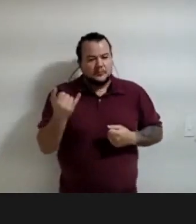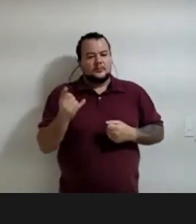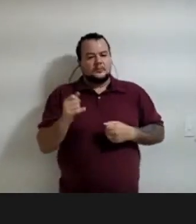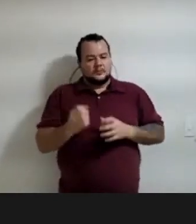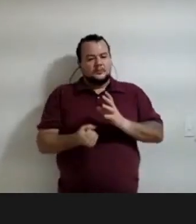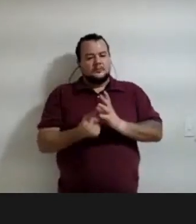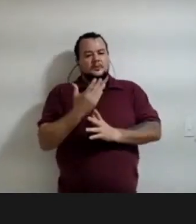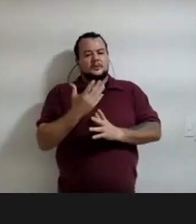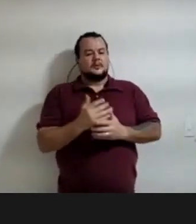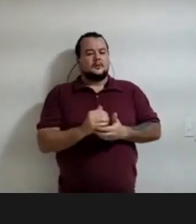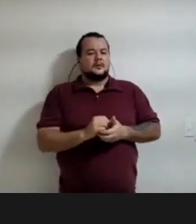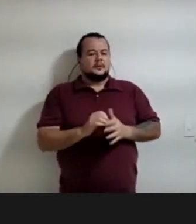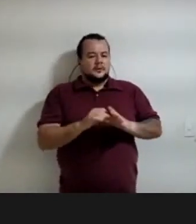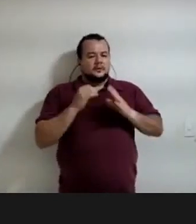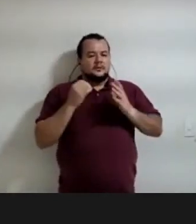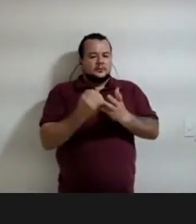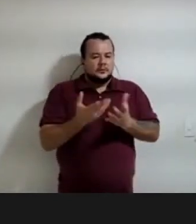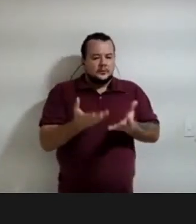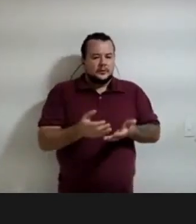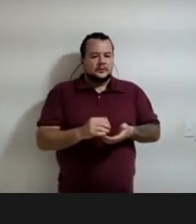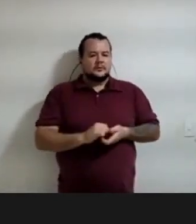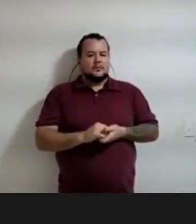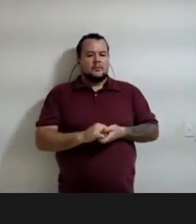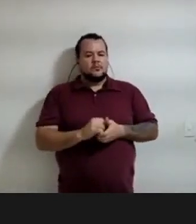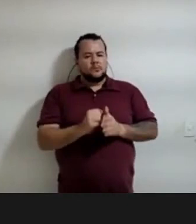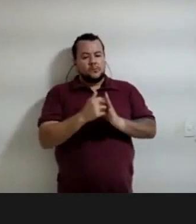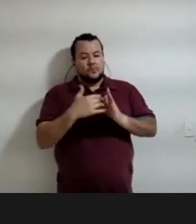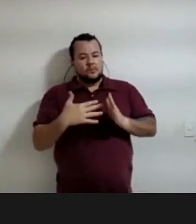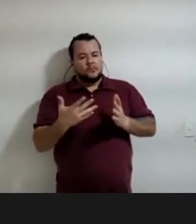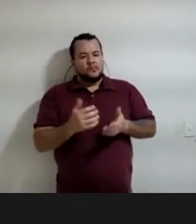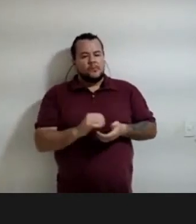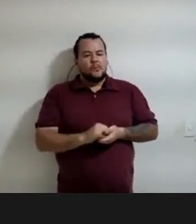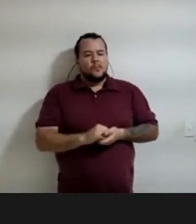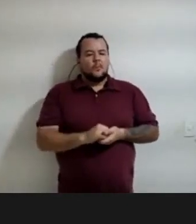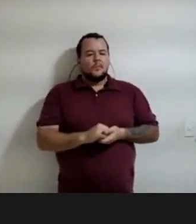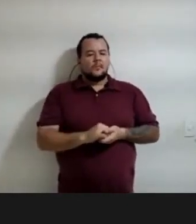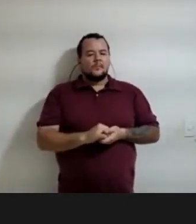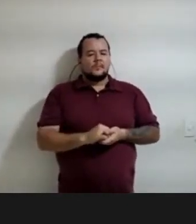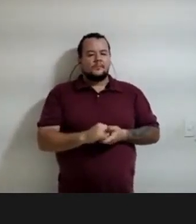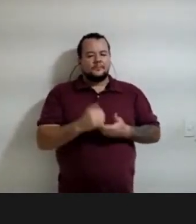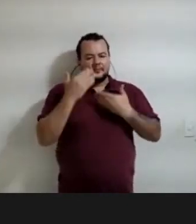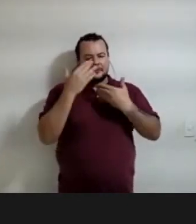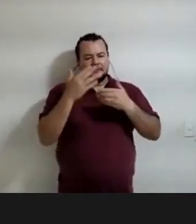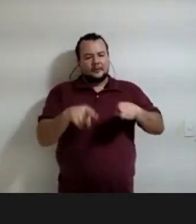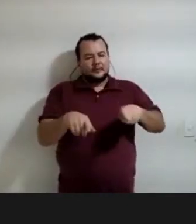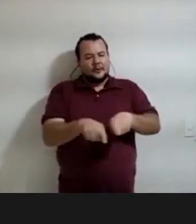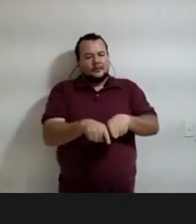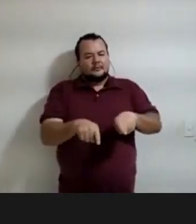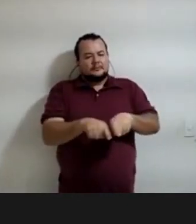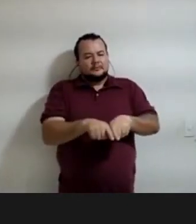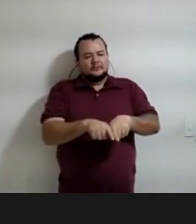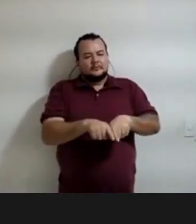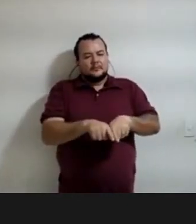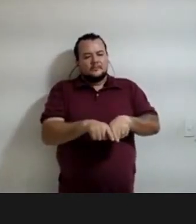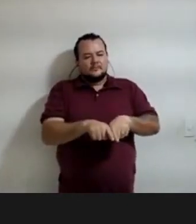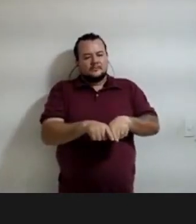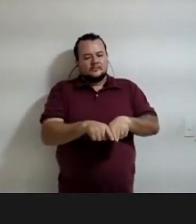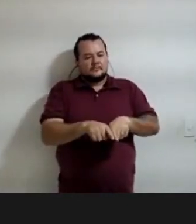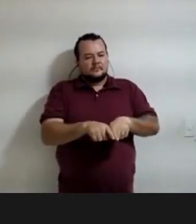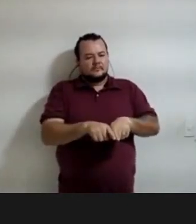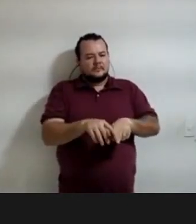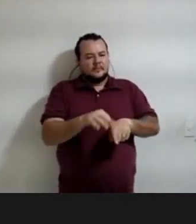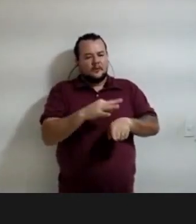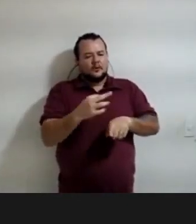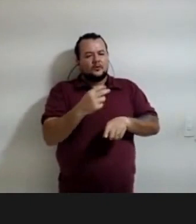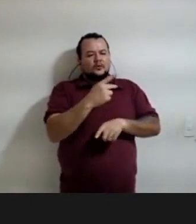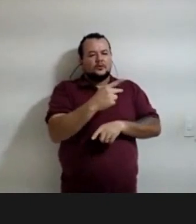realizar essa atividade. Agradeço também às nossas produtoras e consultoras, a